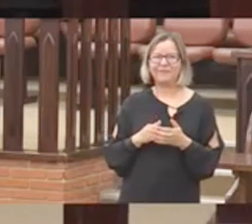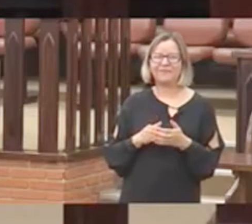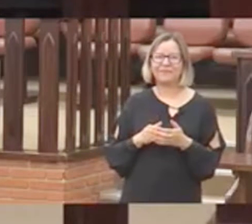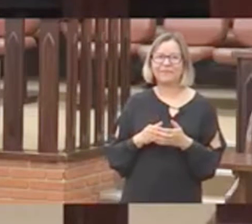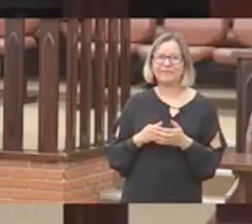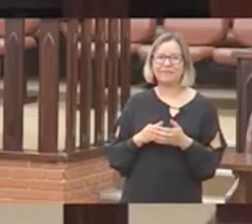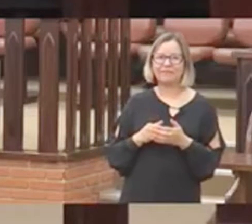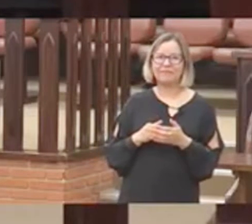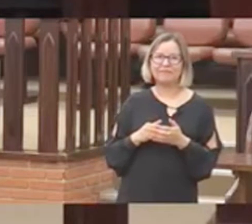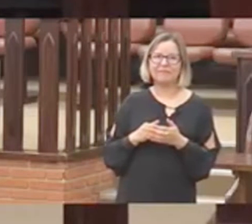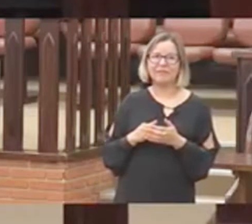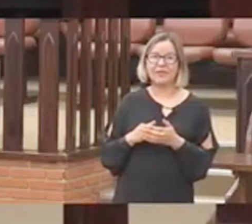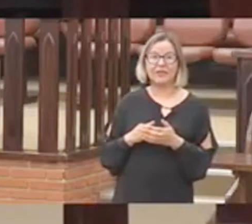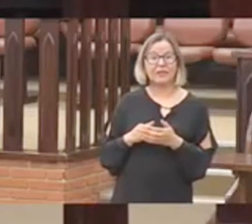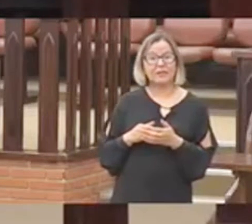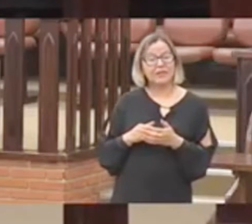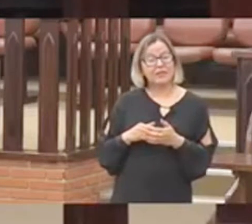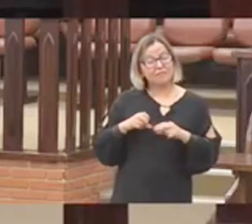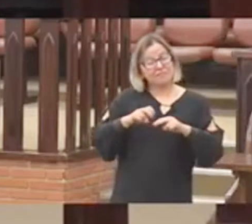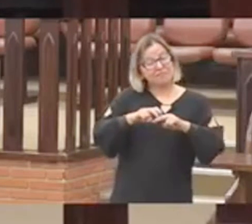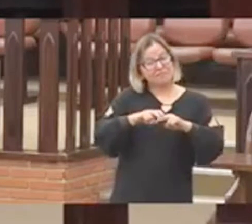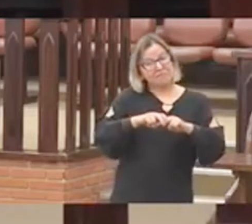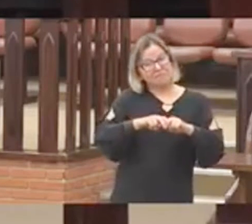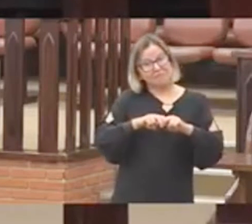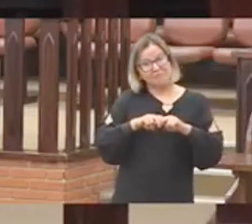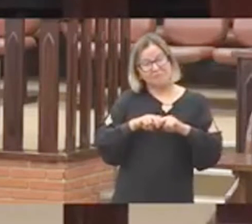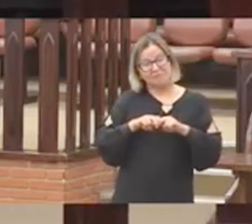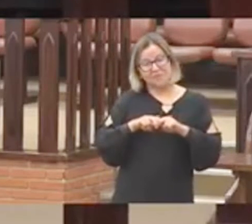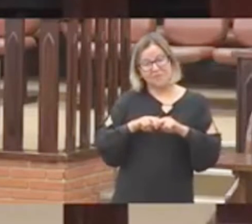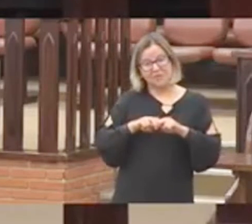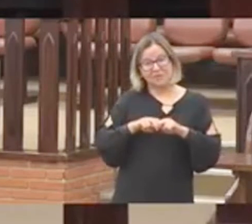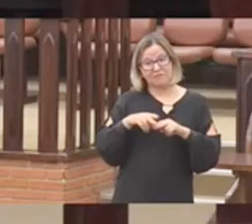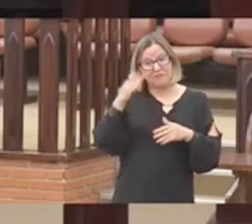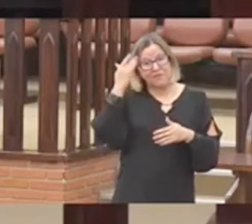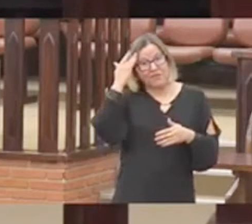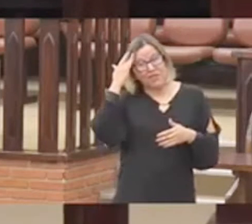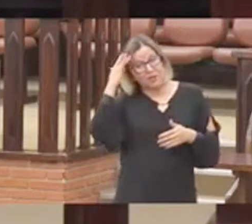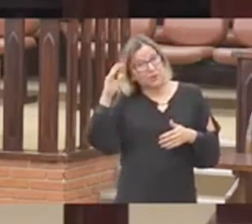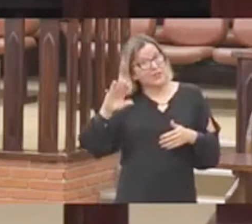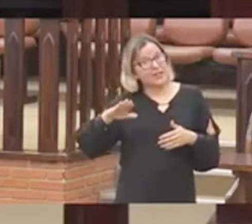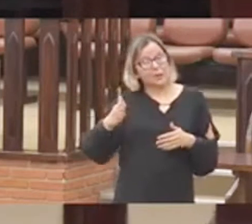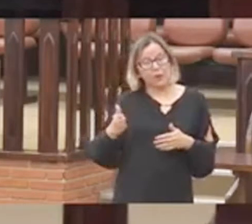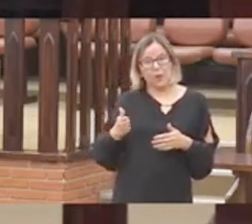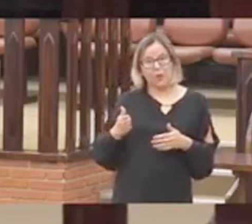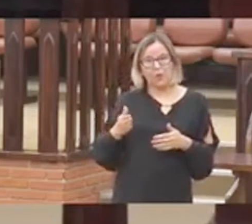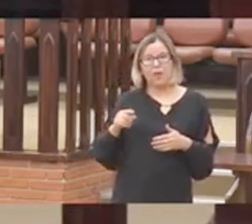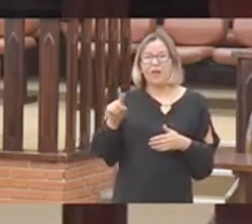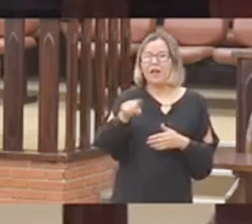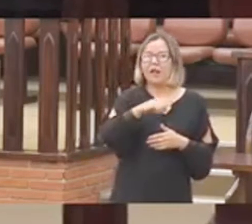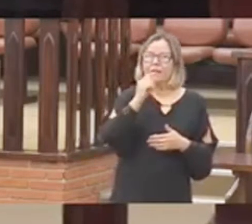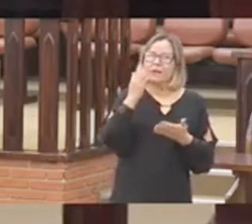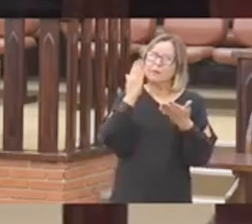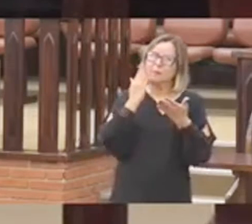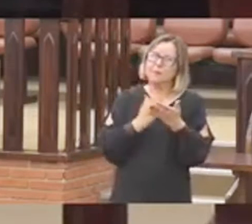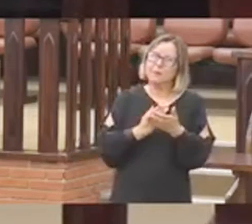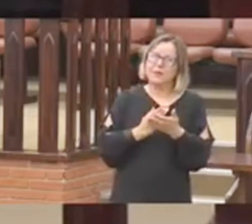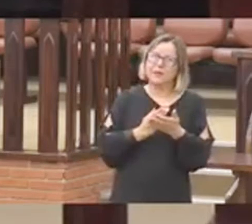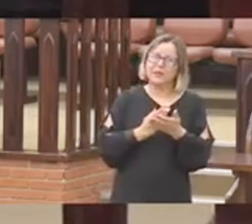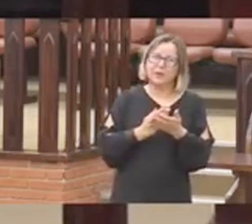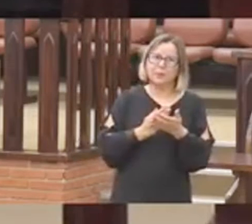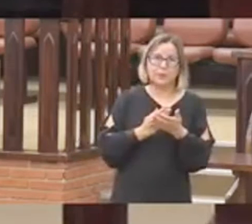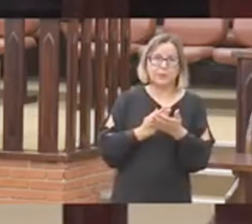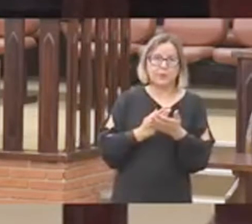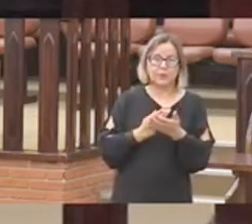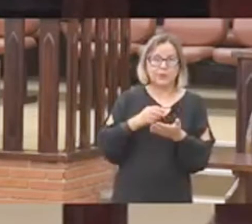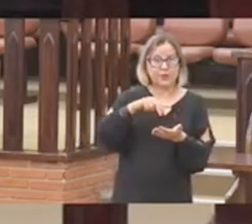E por alguma razão, muitas vezes, nós deixamos de olhar para Cristo. E passamos